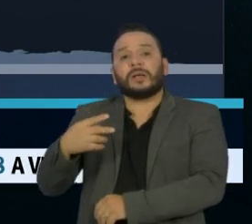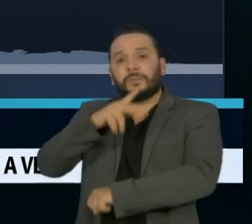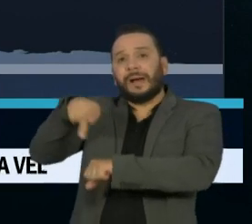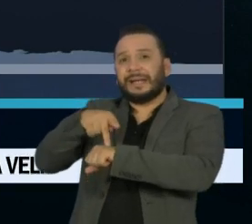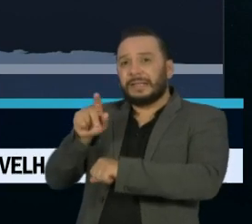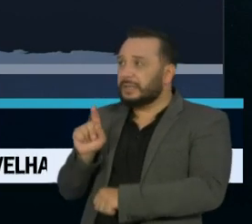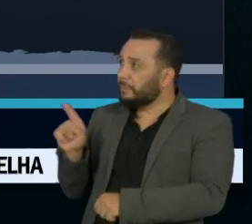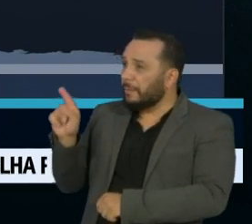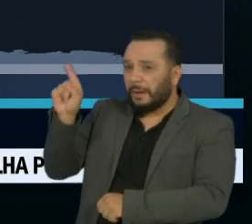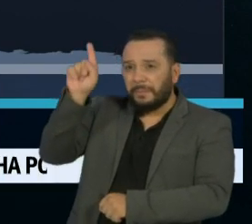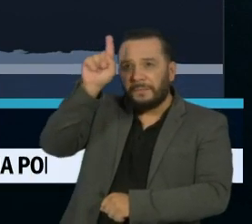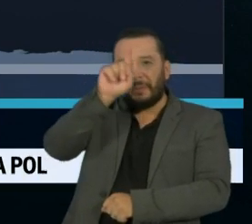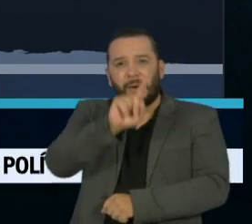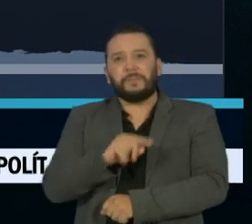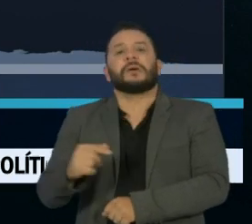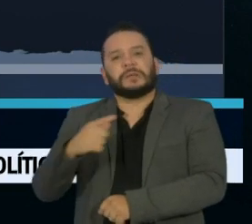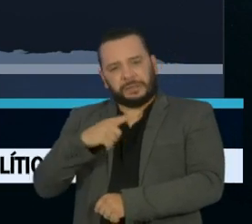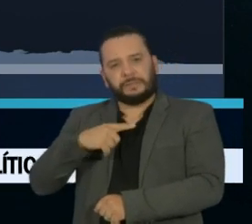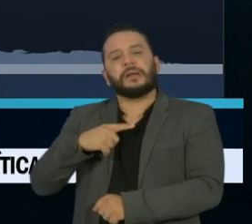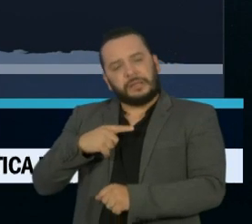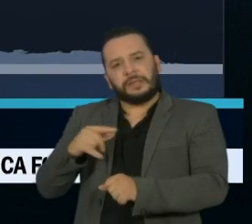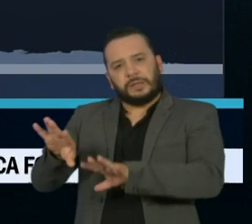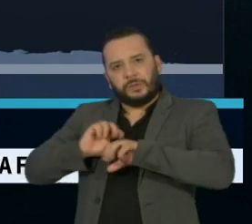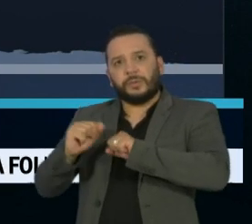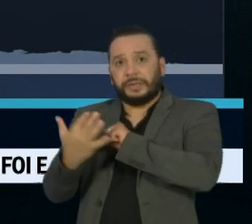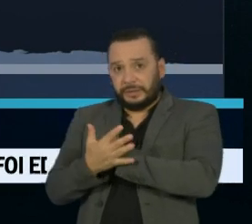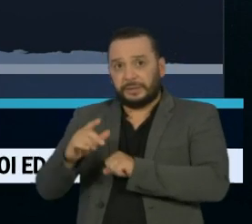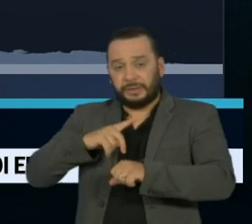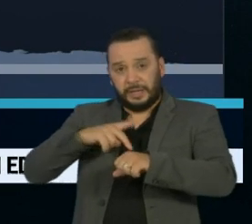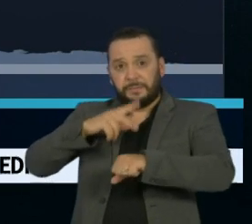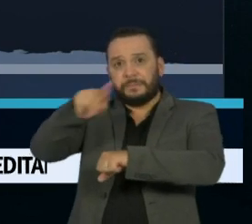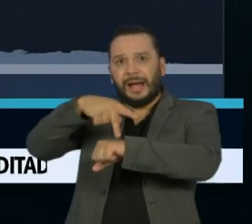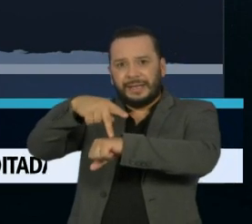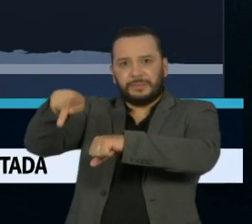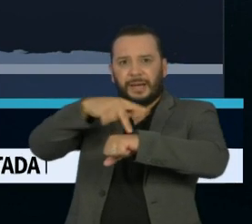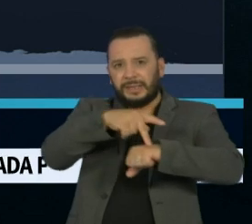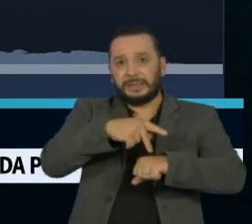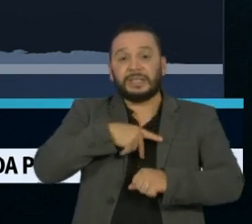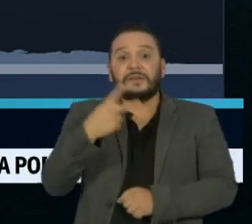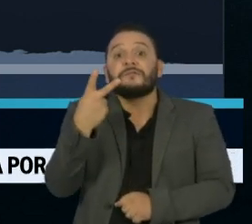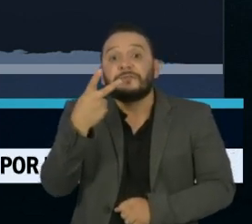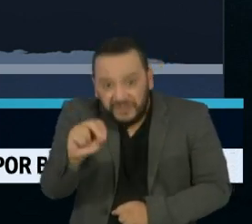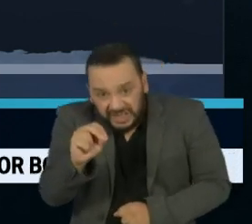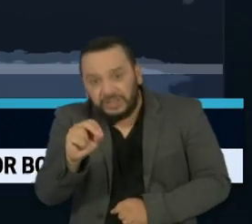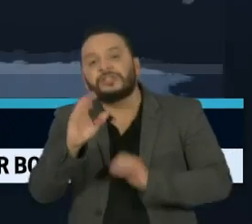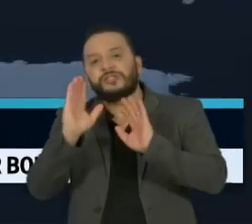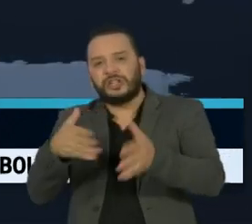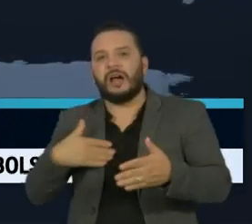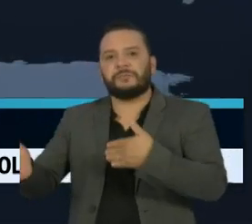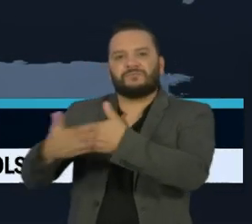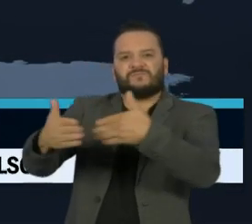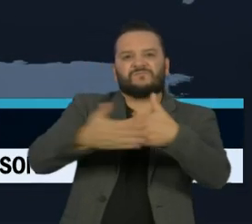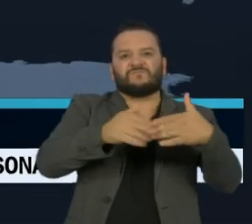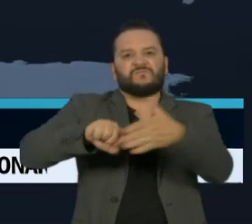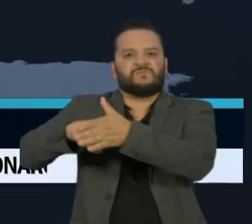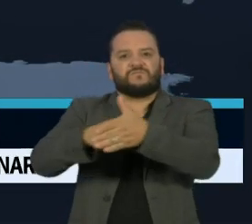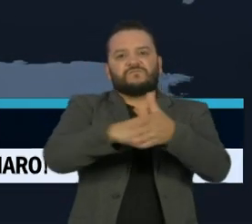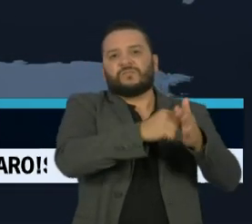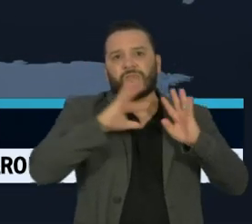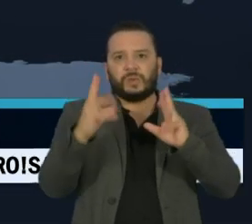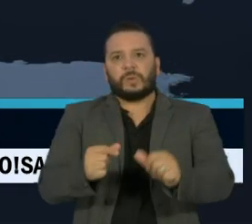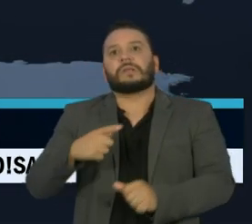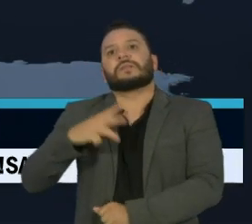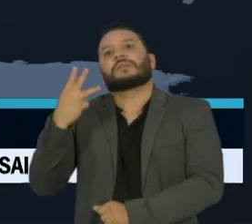países mais afetados pela doença. Das nações analisadas, 20 adotaram lockdown. 3 países optaram